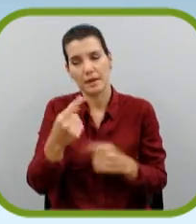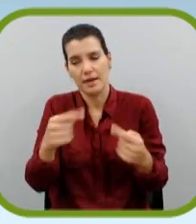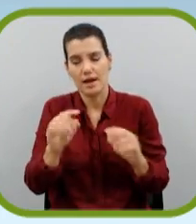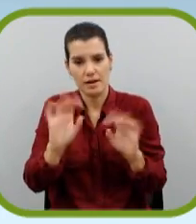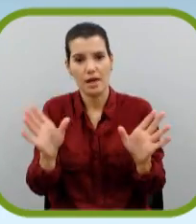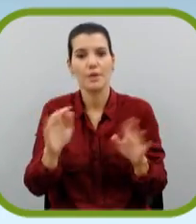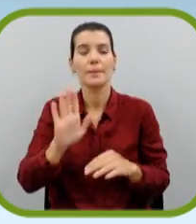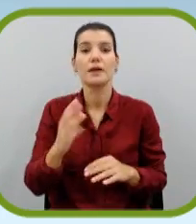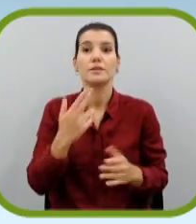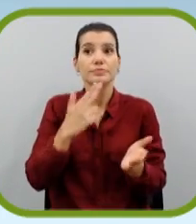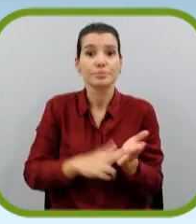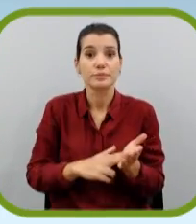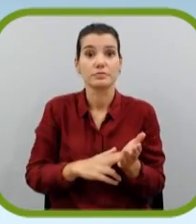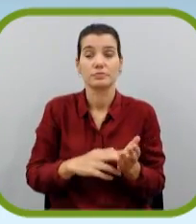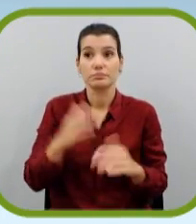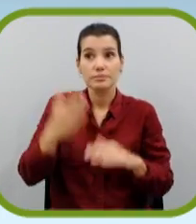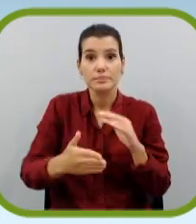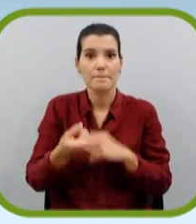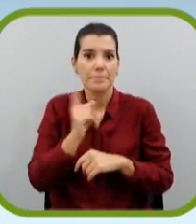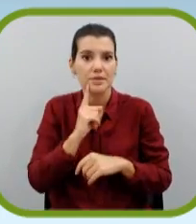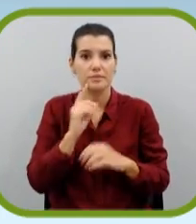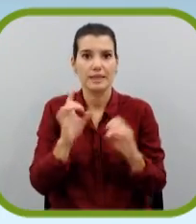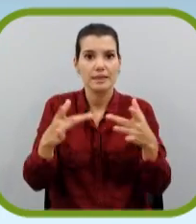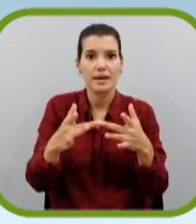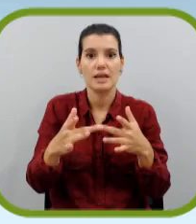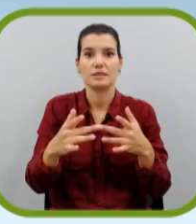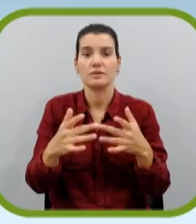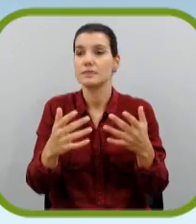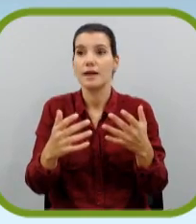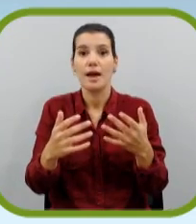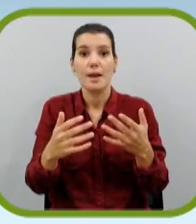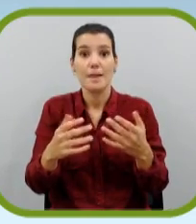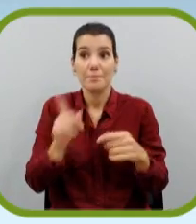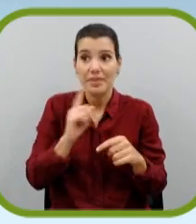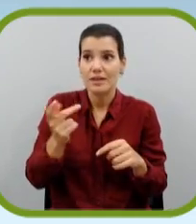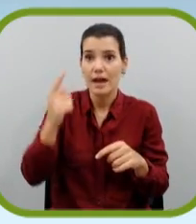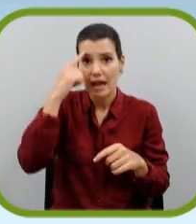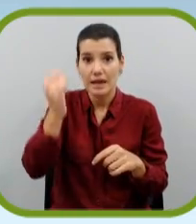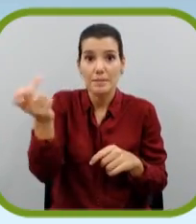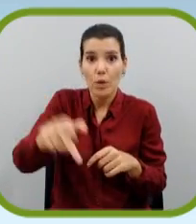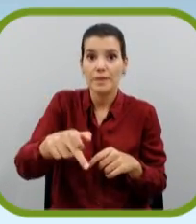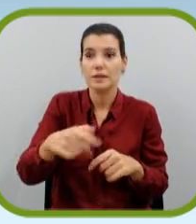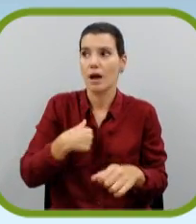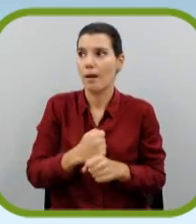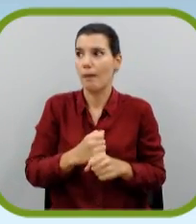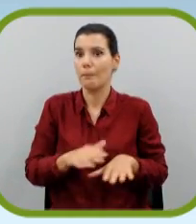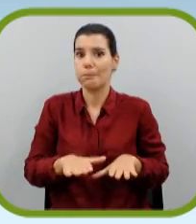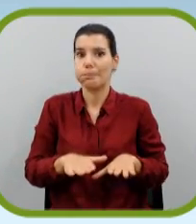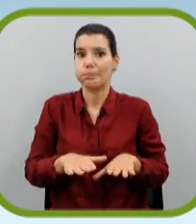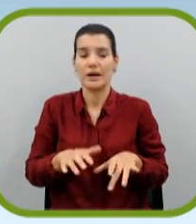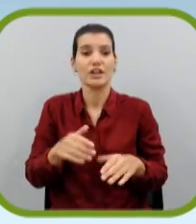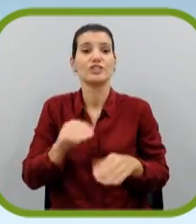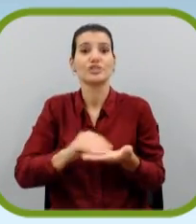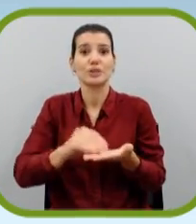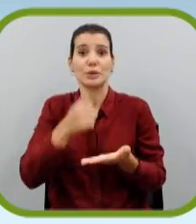problema de segurança de informação, embora também o houvesse, claro. Foi que, de facto, se houver um ciberataque, as pessoas não podem trabalhar, não é? Porque estavam em casa, deixaram de ter acesso